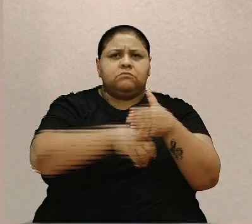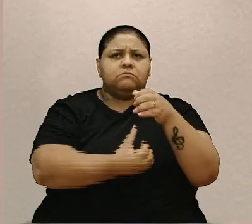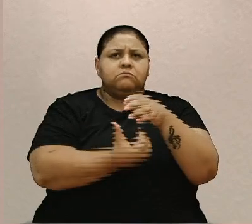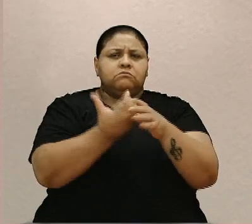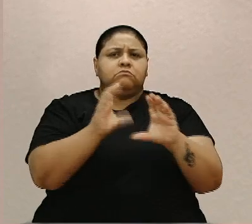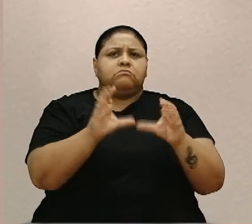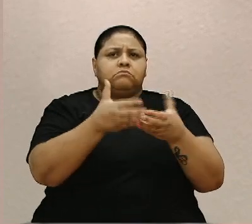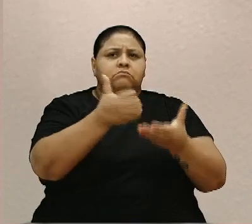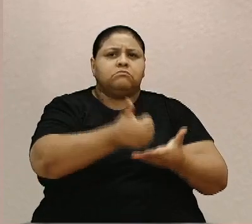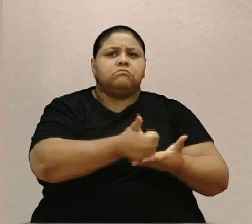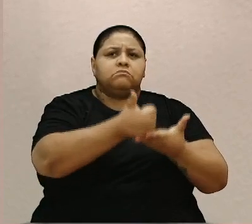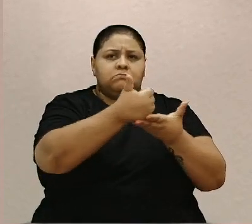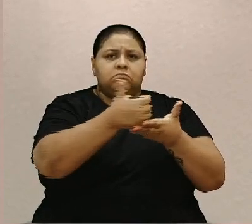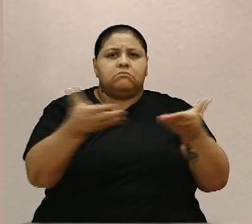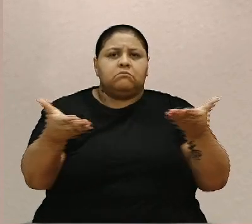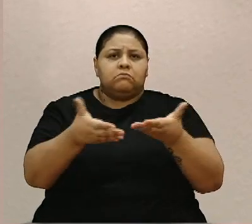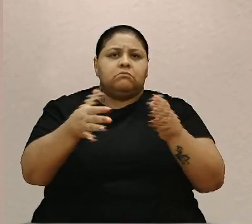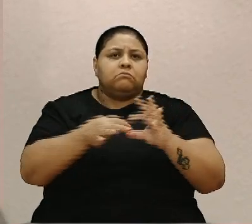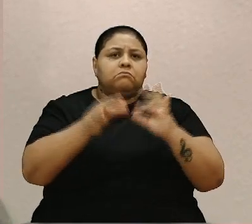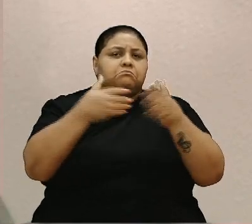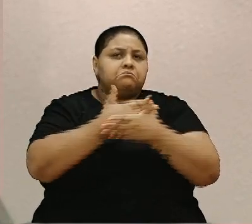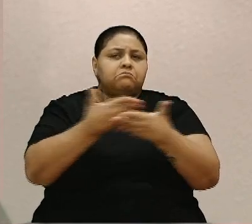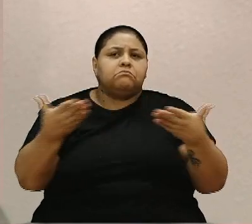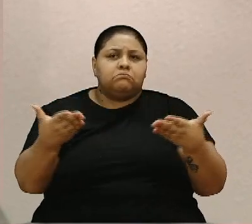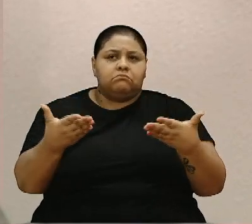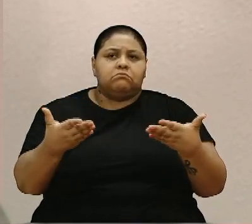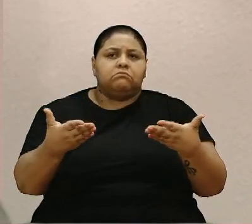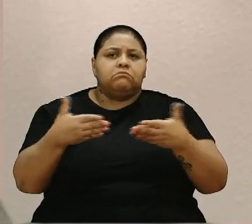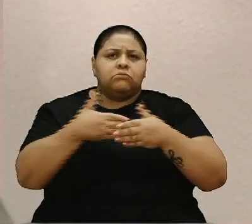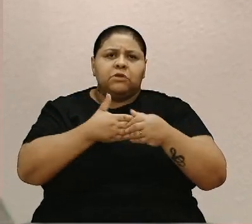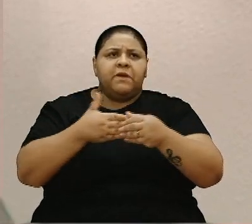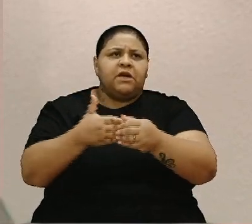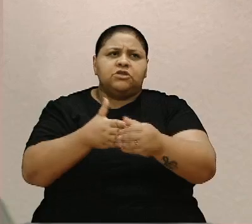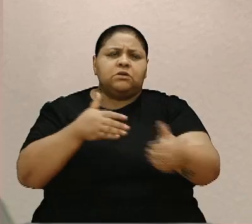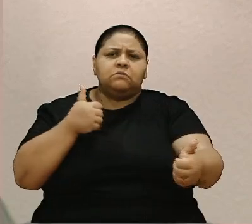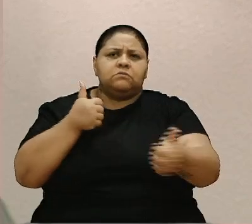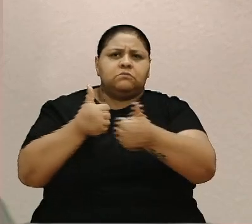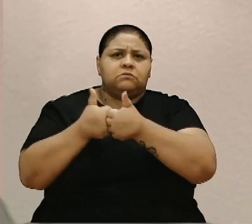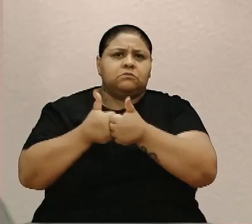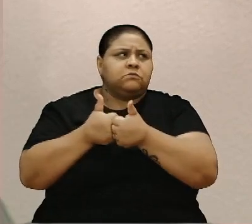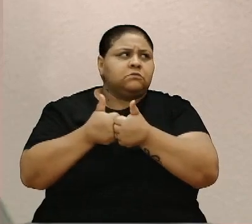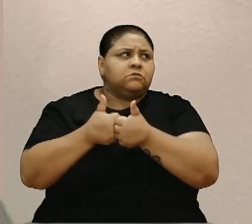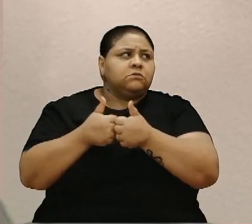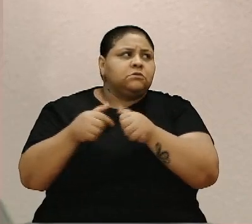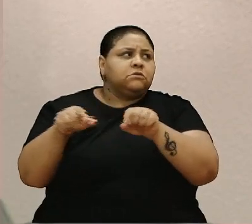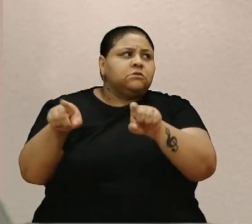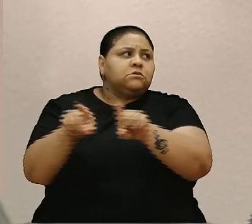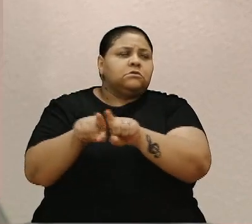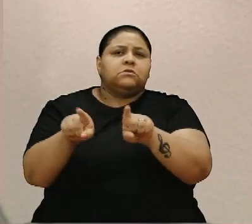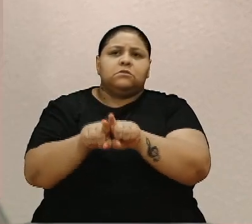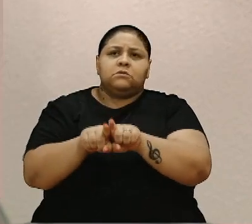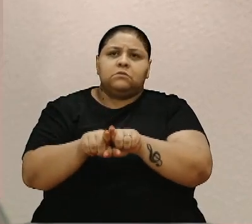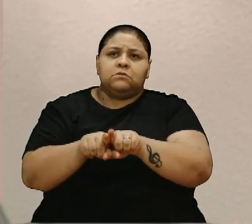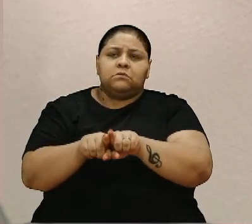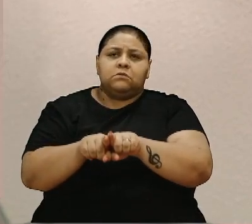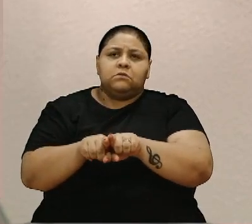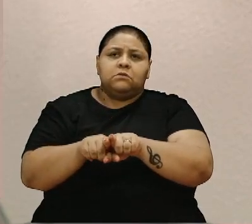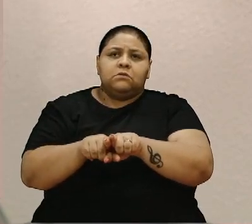frente parlamentar e estamos à disposição para acompanhar de perto, não somente a frente parlamentar, e auxiliar no que